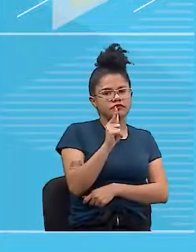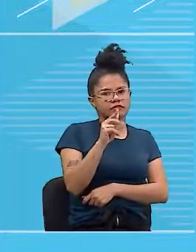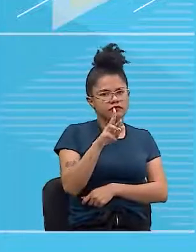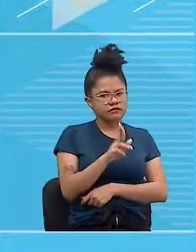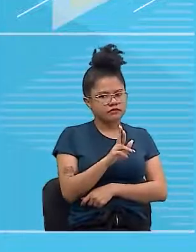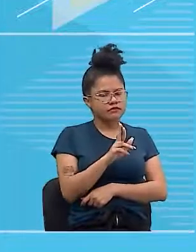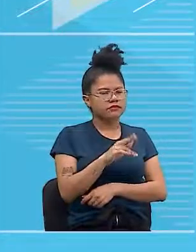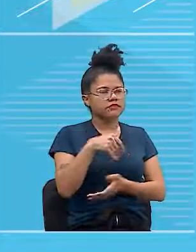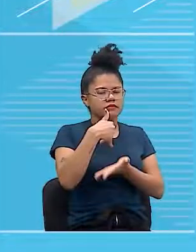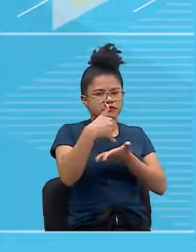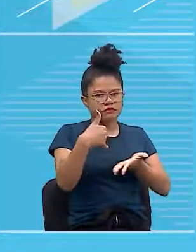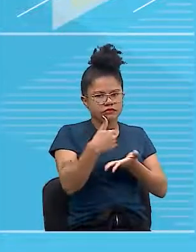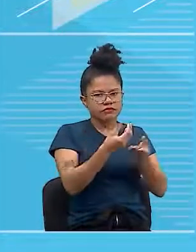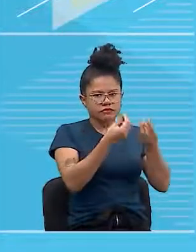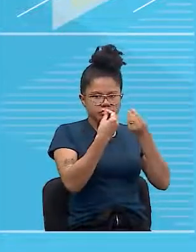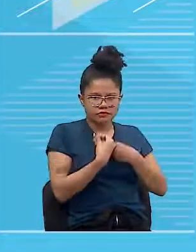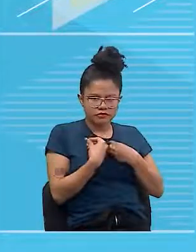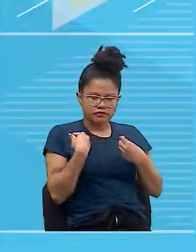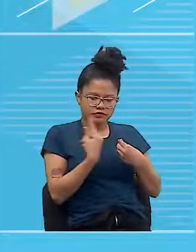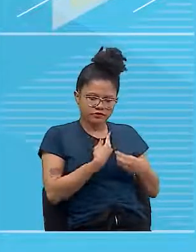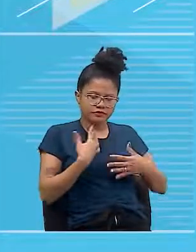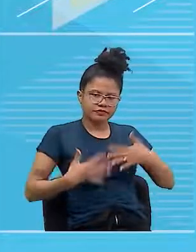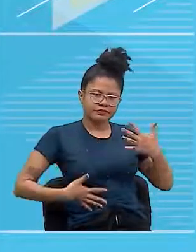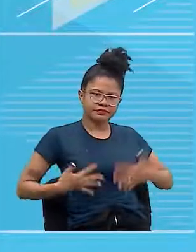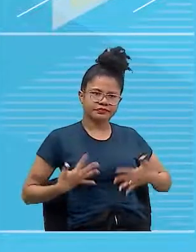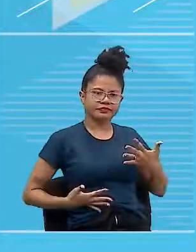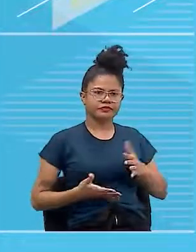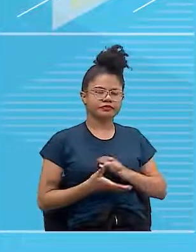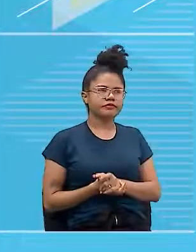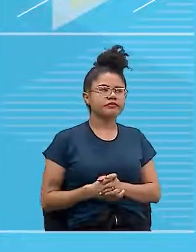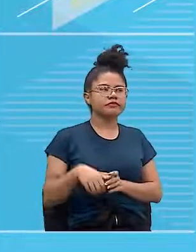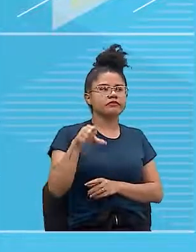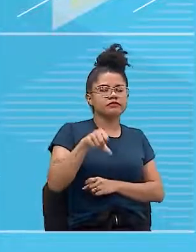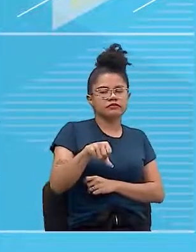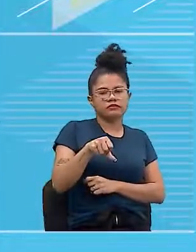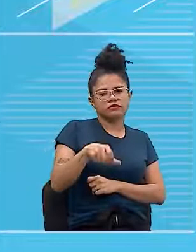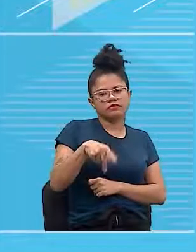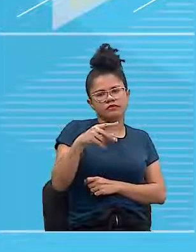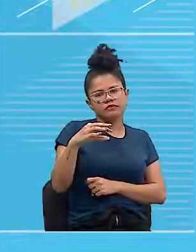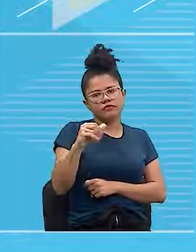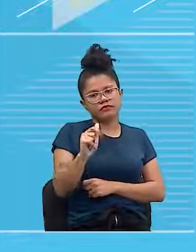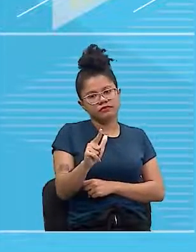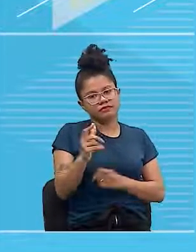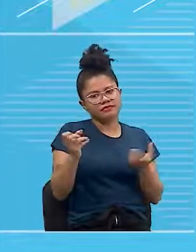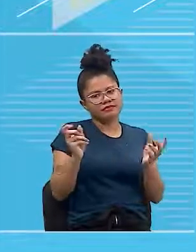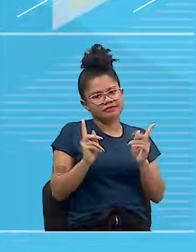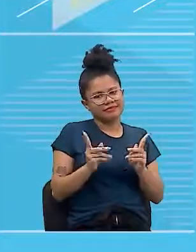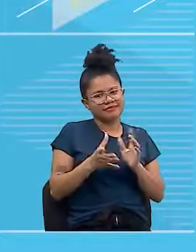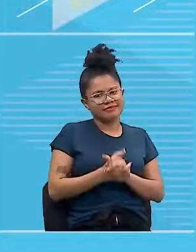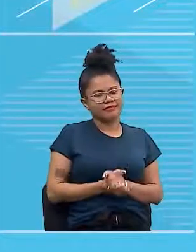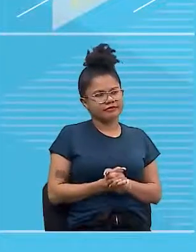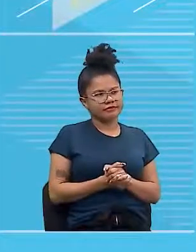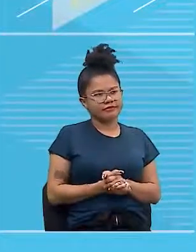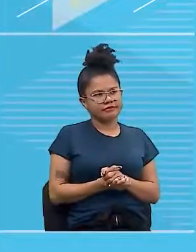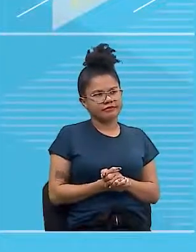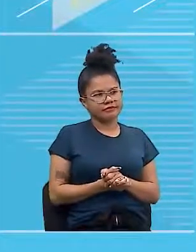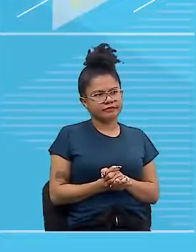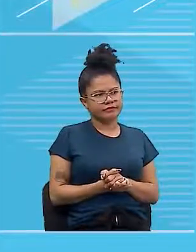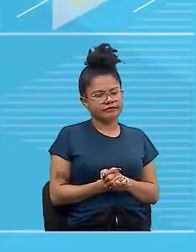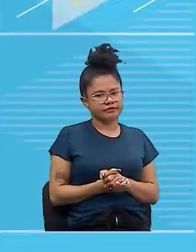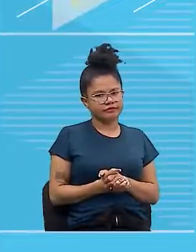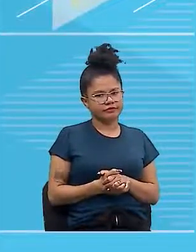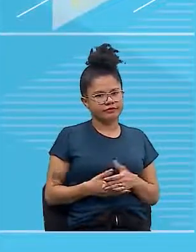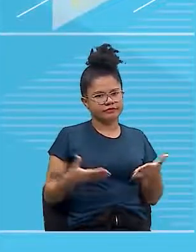e fornece ao nosso corpo 9 quilocalorias Tá bem então a quantidade total